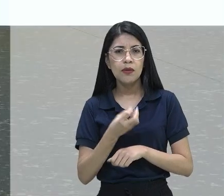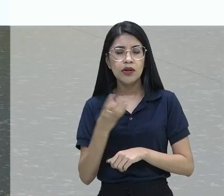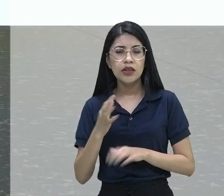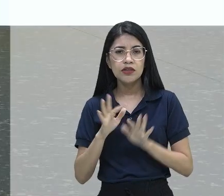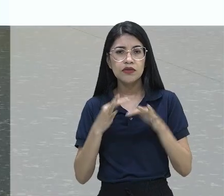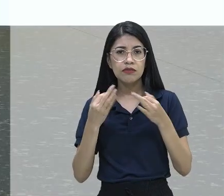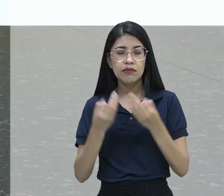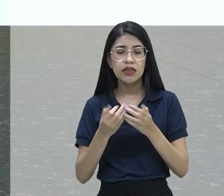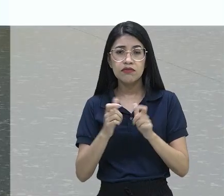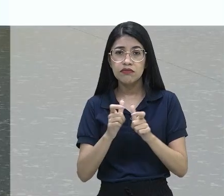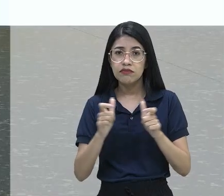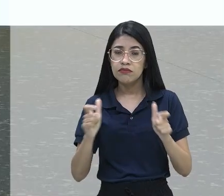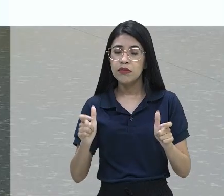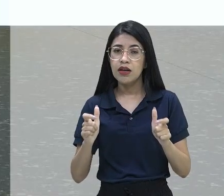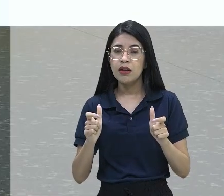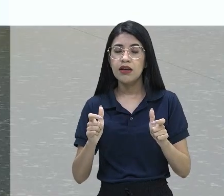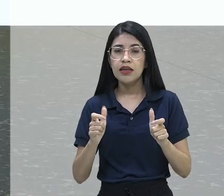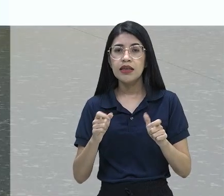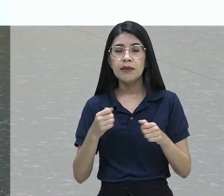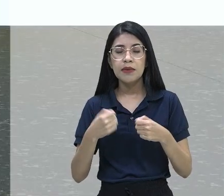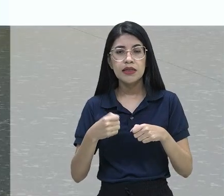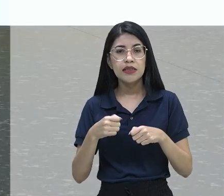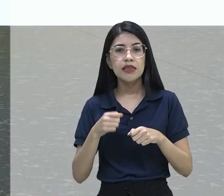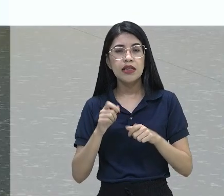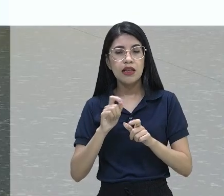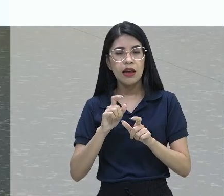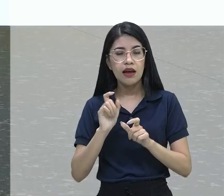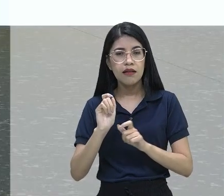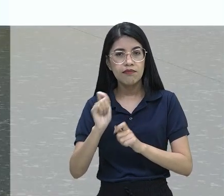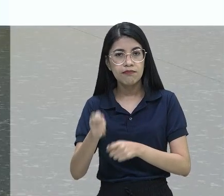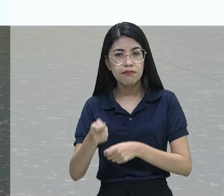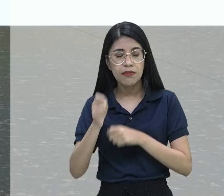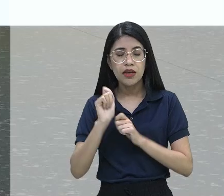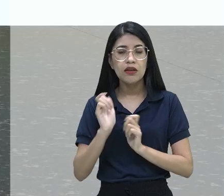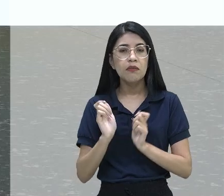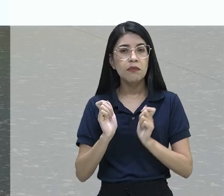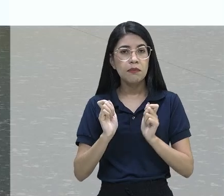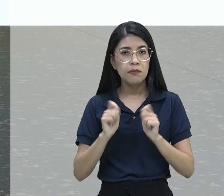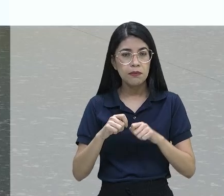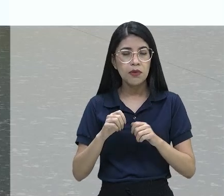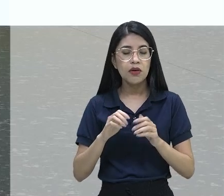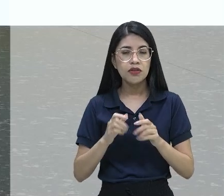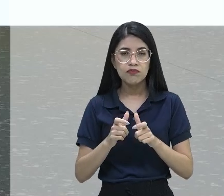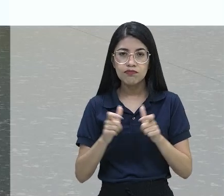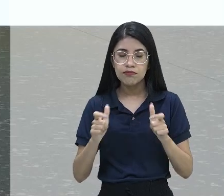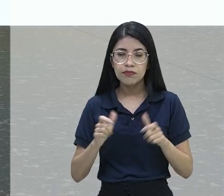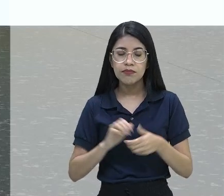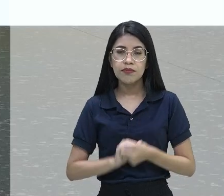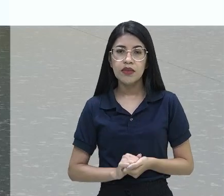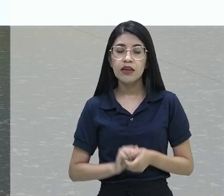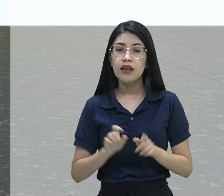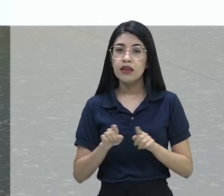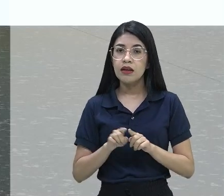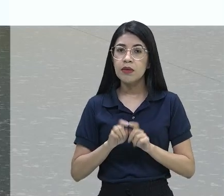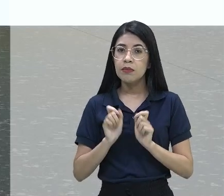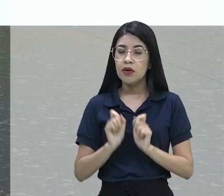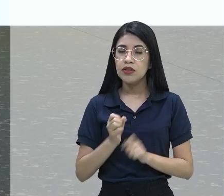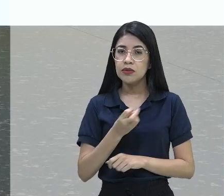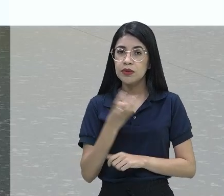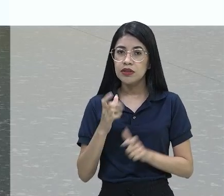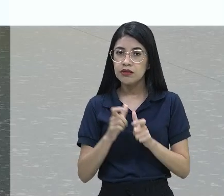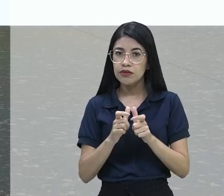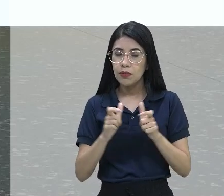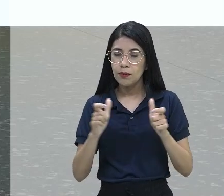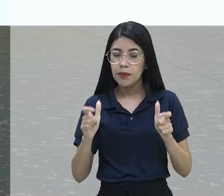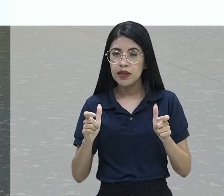interior, que vai depender da pesca? Claro que pode. Pode acontecer desse crescimento de pessoas que dependem da